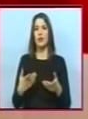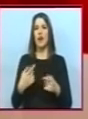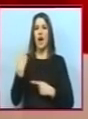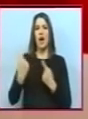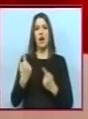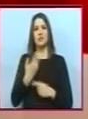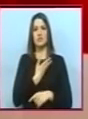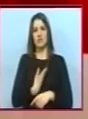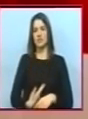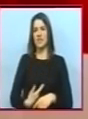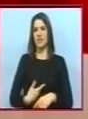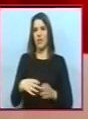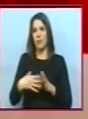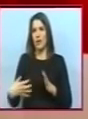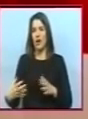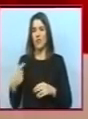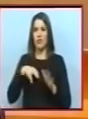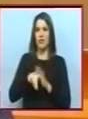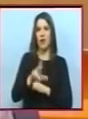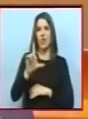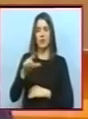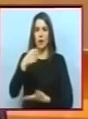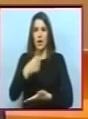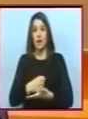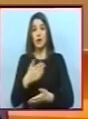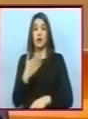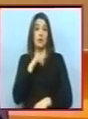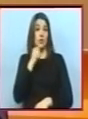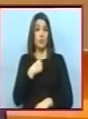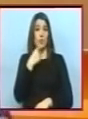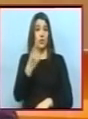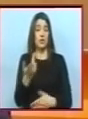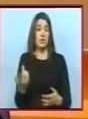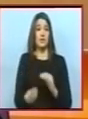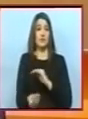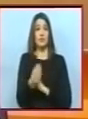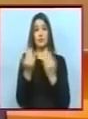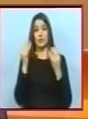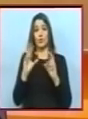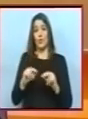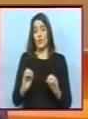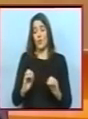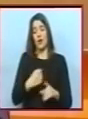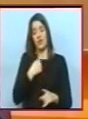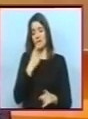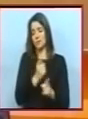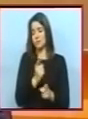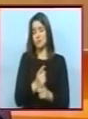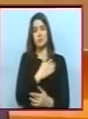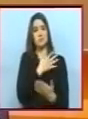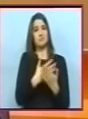vezes era ir aos cartórios em Lisboa, designadamente. Sempre disse isso, não é nenhuma novidade, e portanto mantenho tudo aquilo que sempre